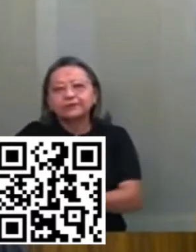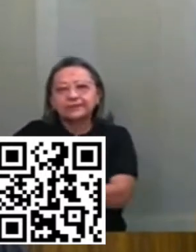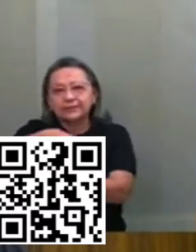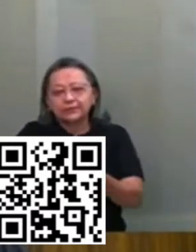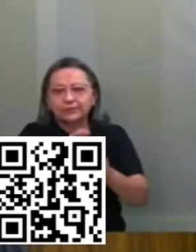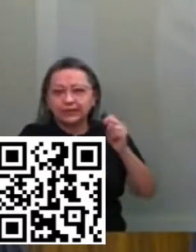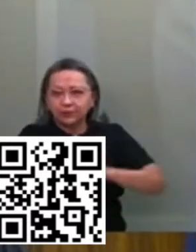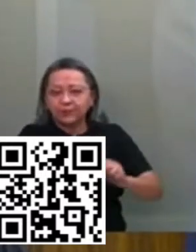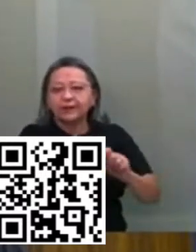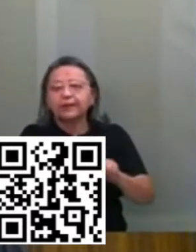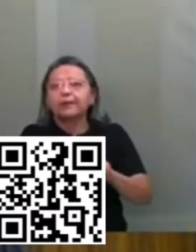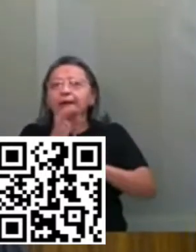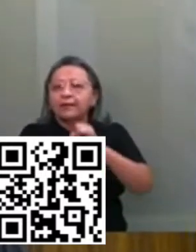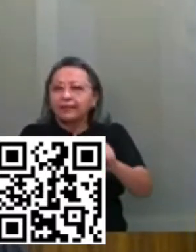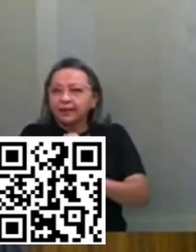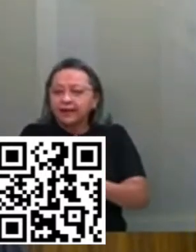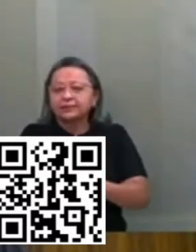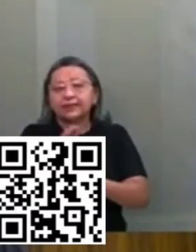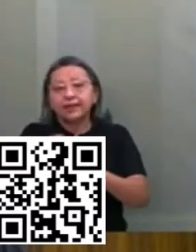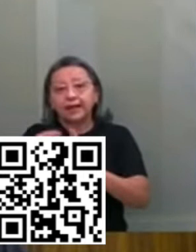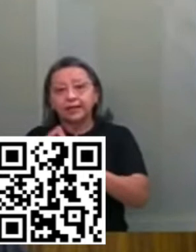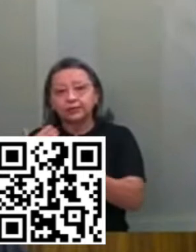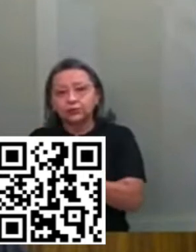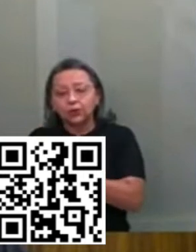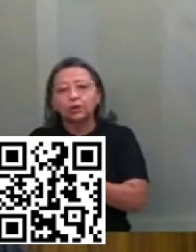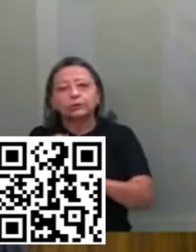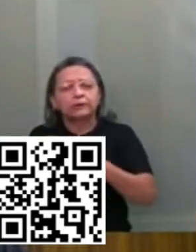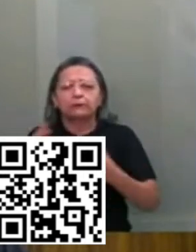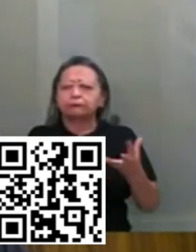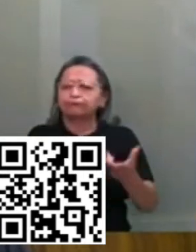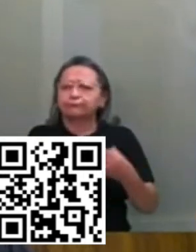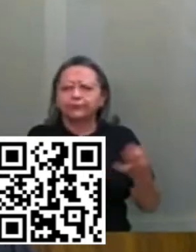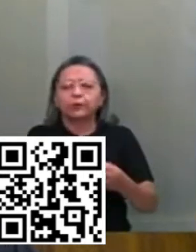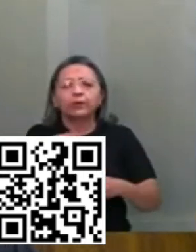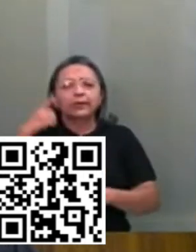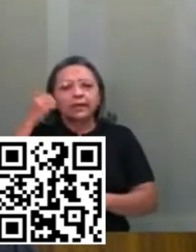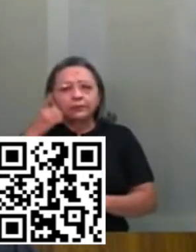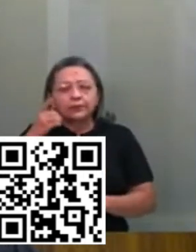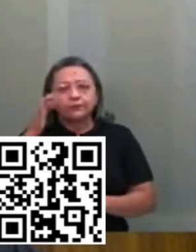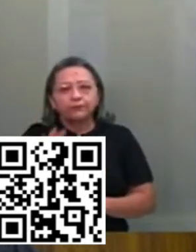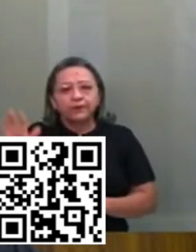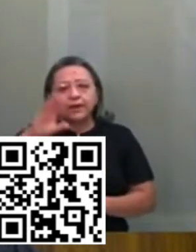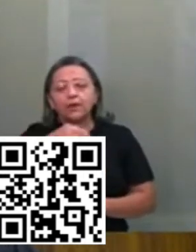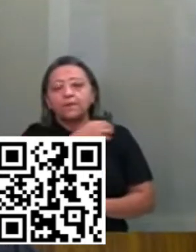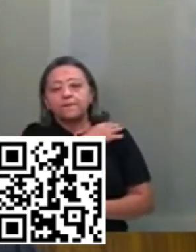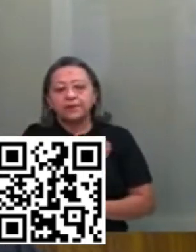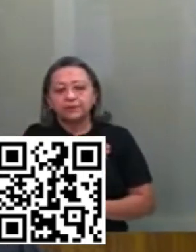economia. Além da internet para as escolas, um trabalho fantástico do deputado federal, ministro Fábio